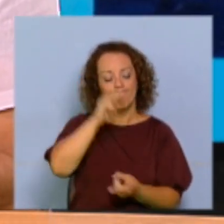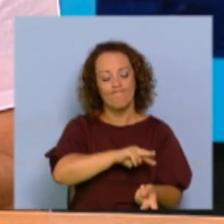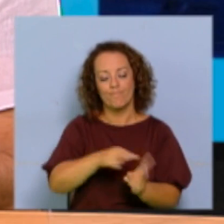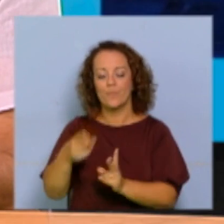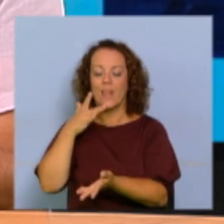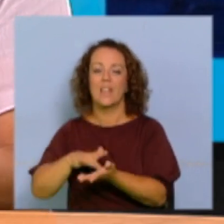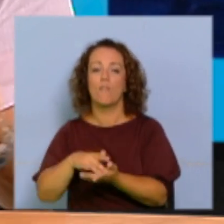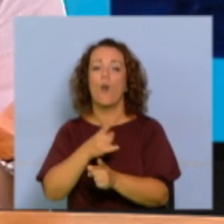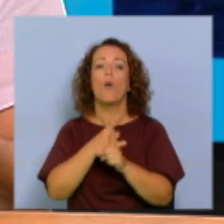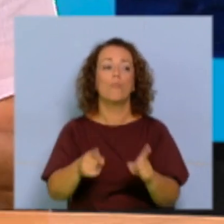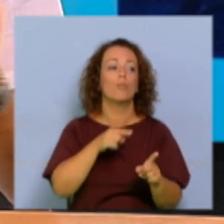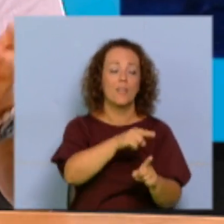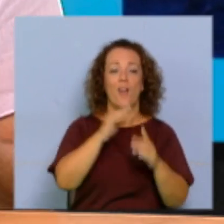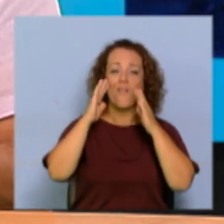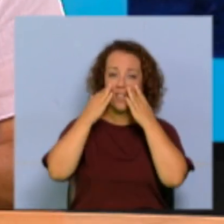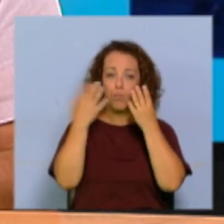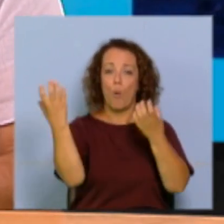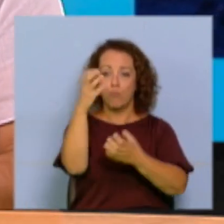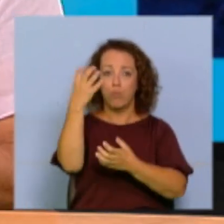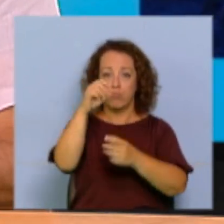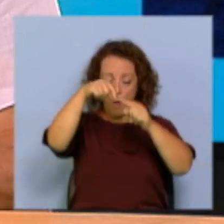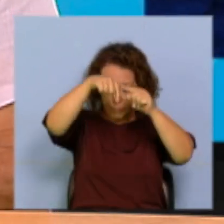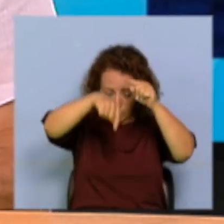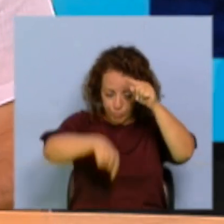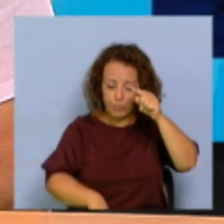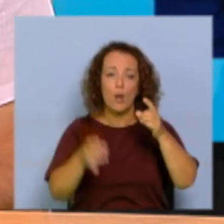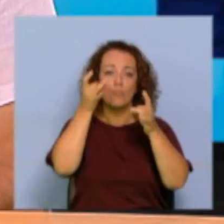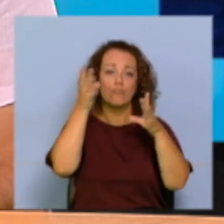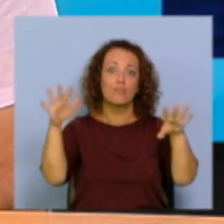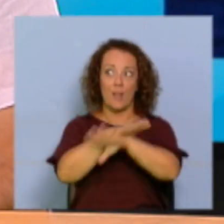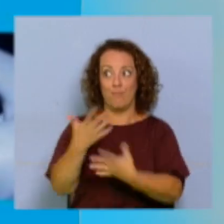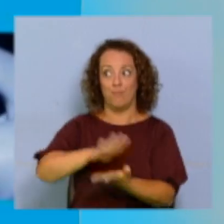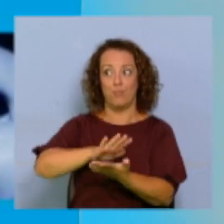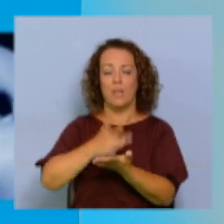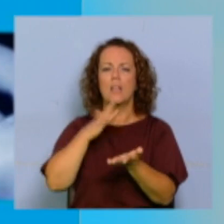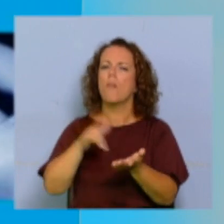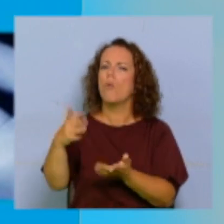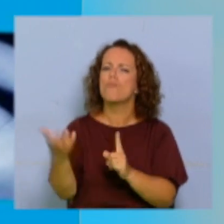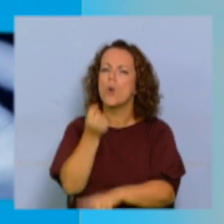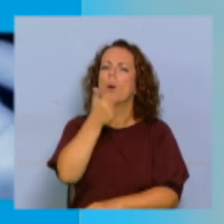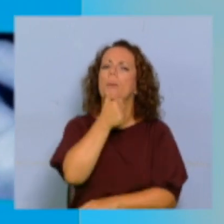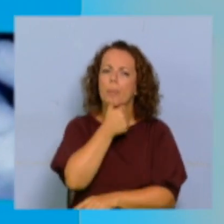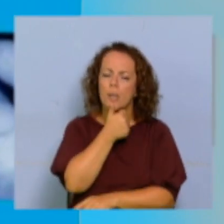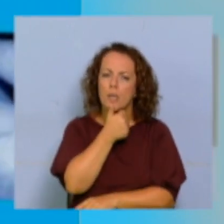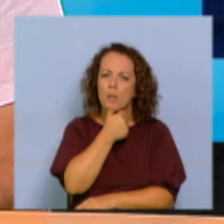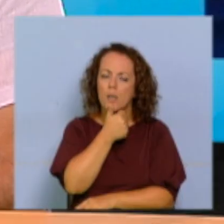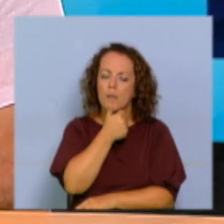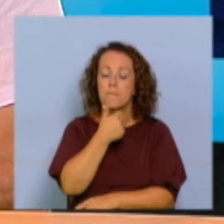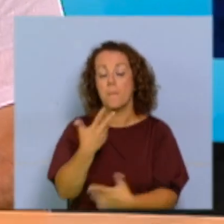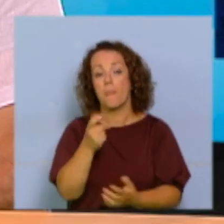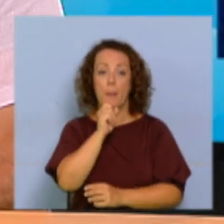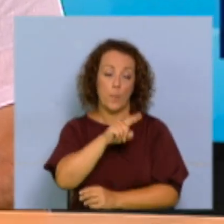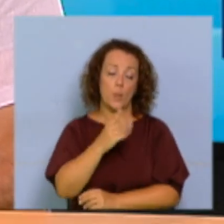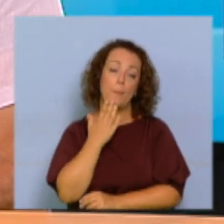Facebook a gente vai sobrepondo, depois já ninguém consegue recuperar nada. Muito bem, ele está aqui. Onde é que se pode arranjar este livro? Pode-se